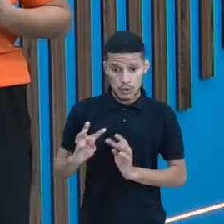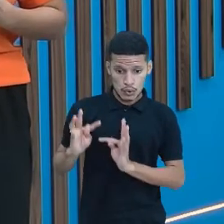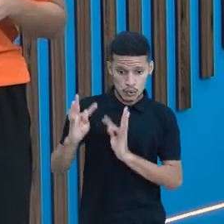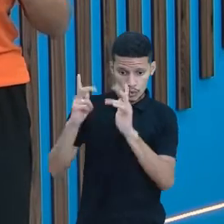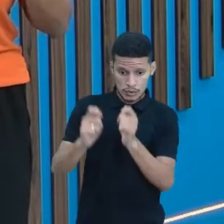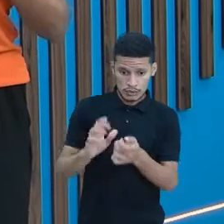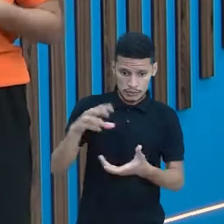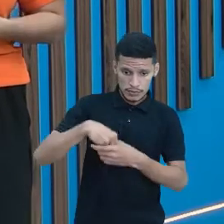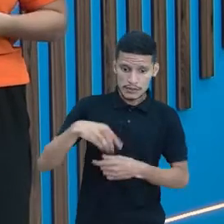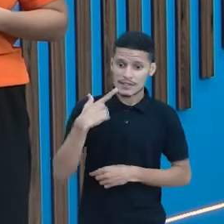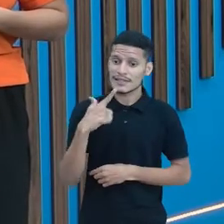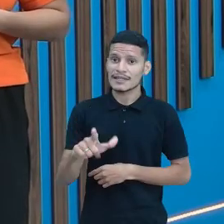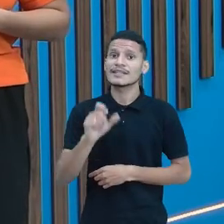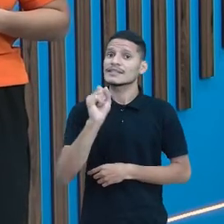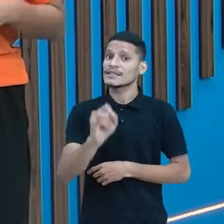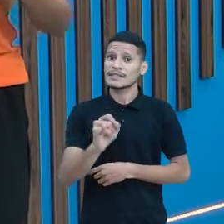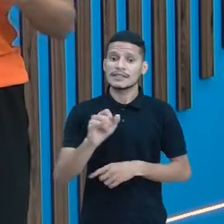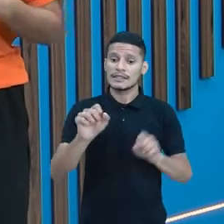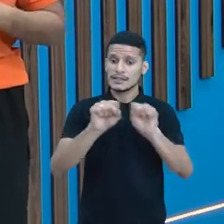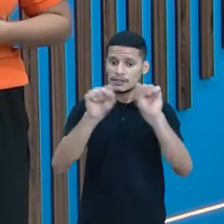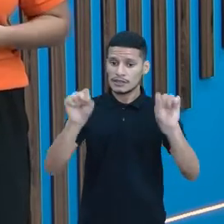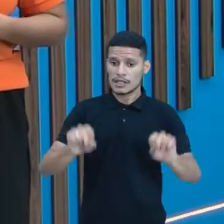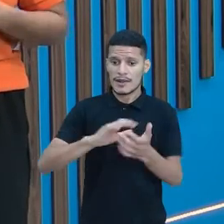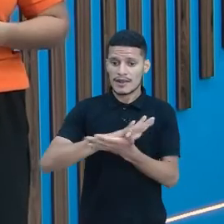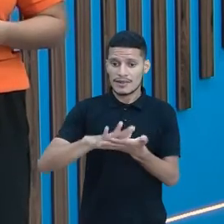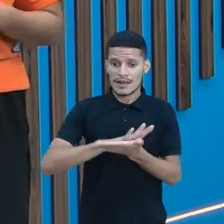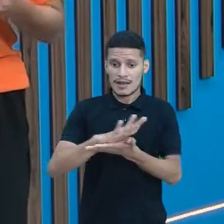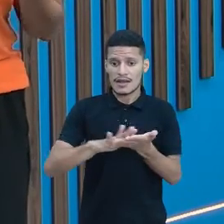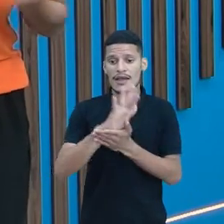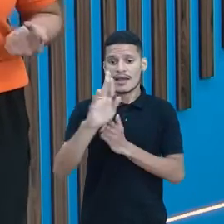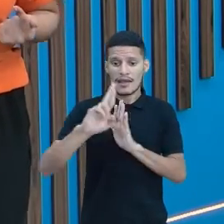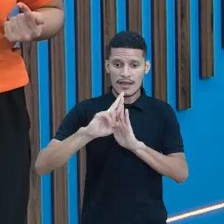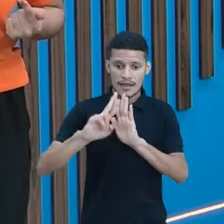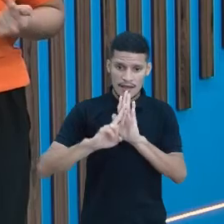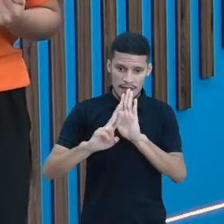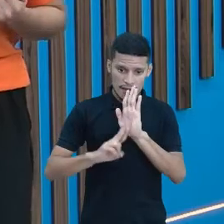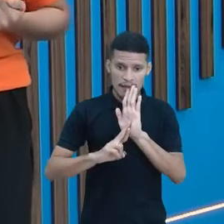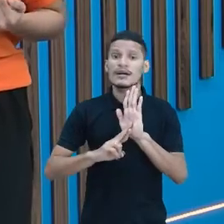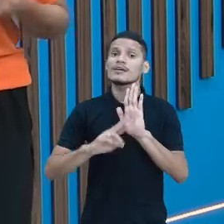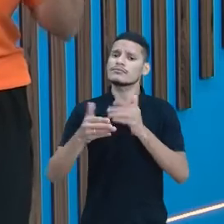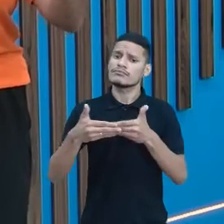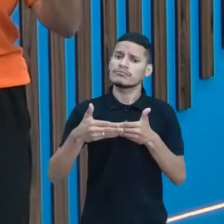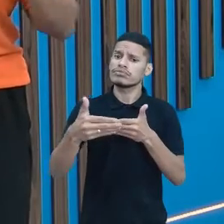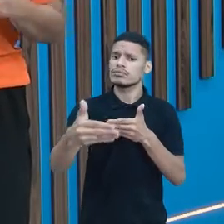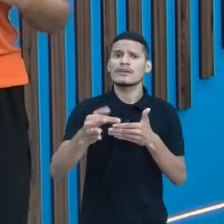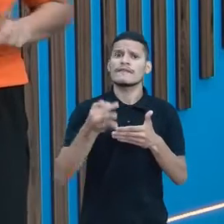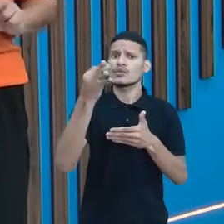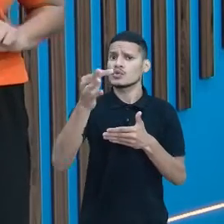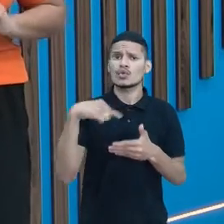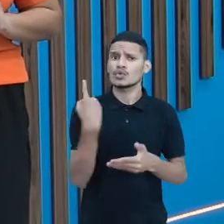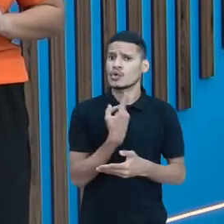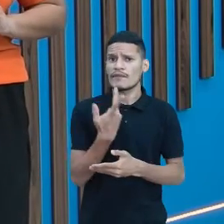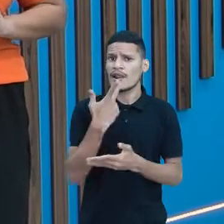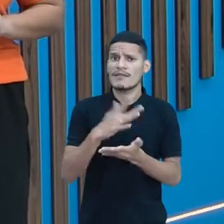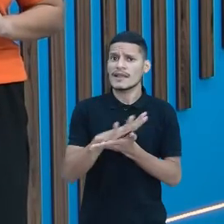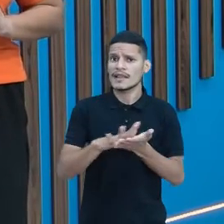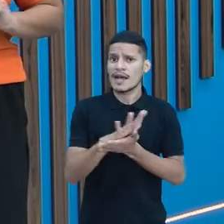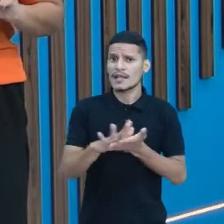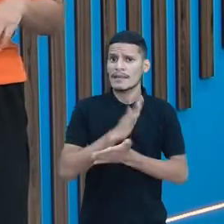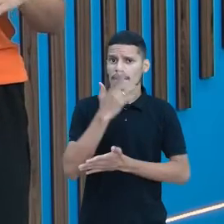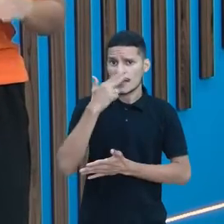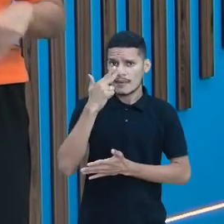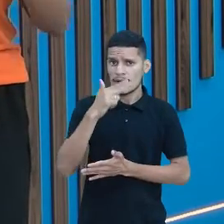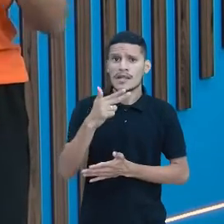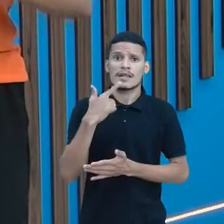tivesse esse sistema que define regras e tal, talvez, daqui a um tempo, a gente nem falasse a mesma língua. O